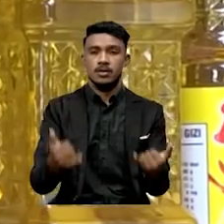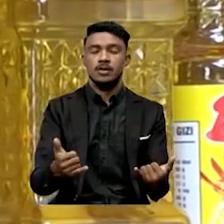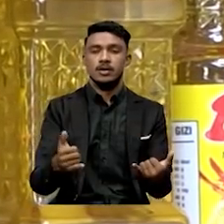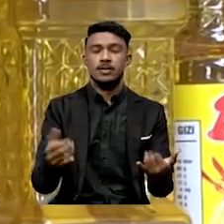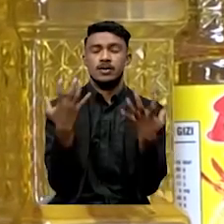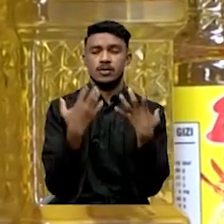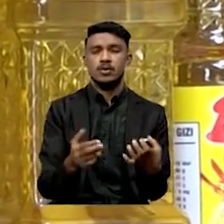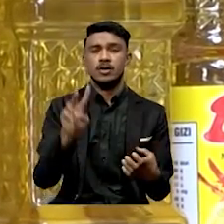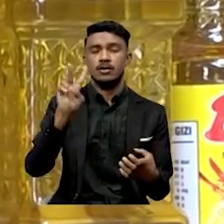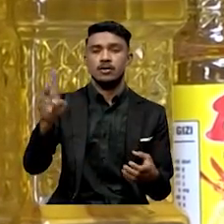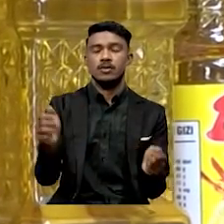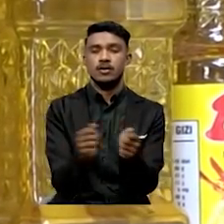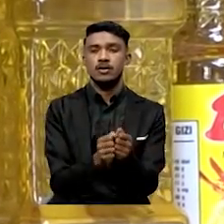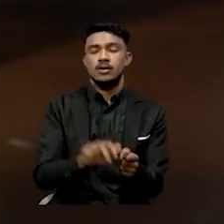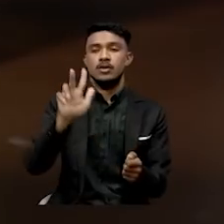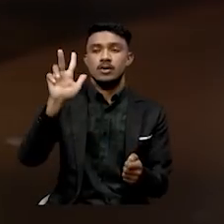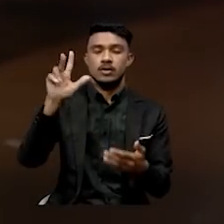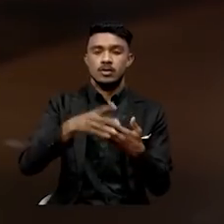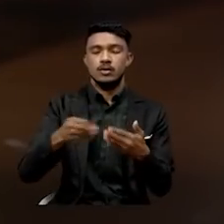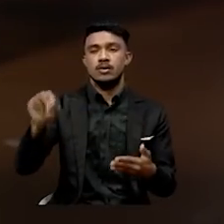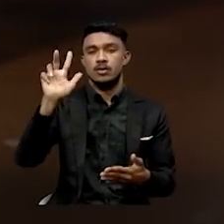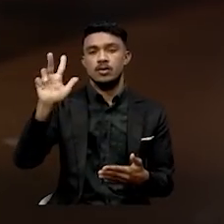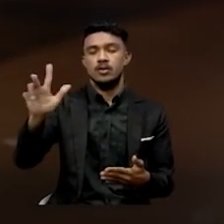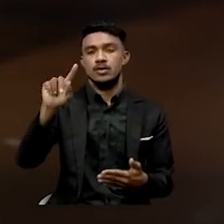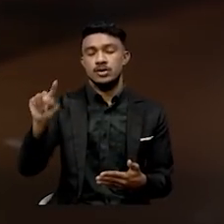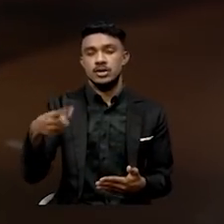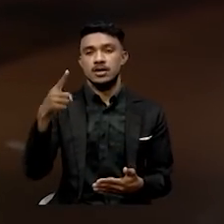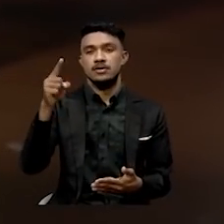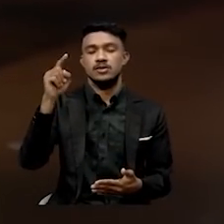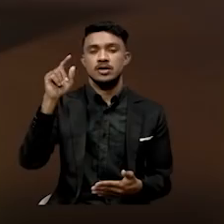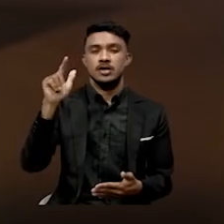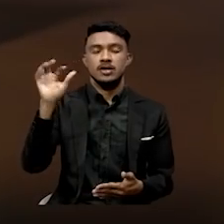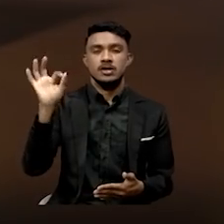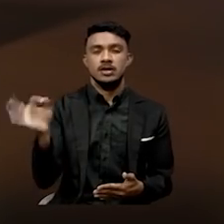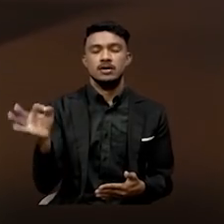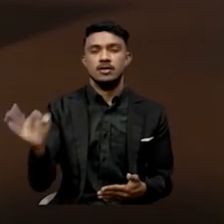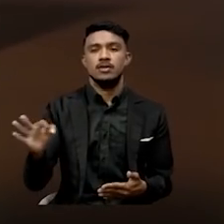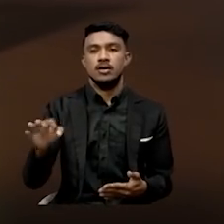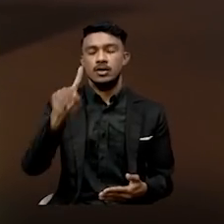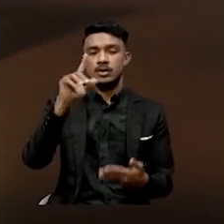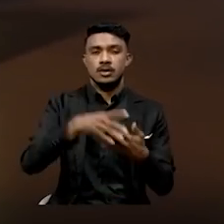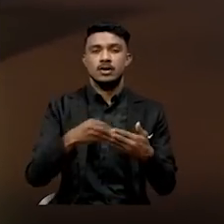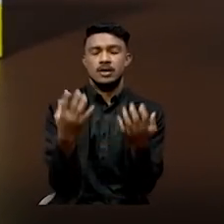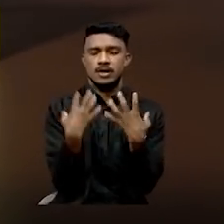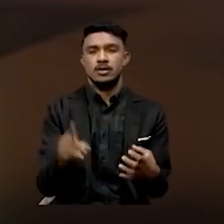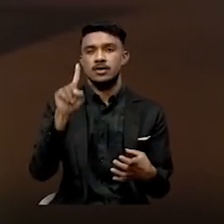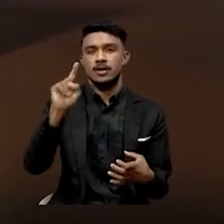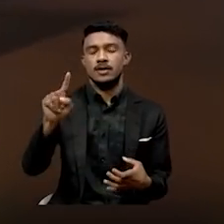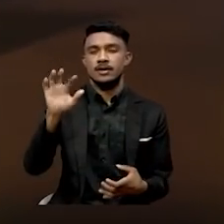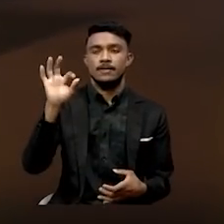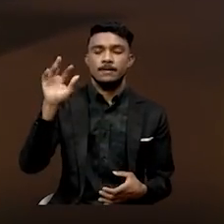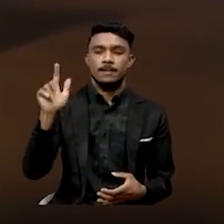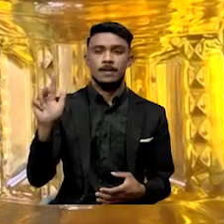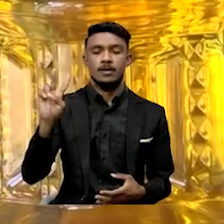dolar tolu centavos sia nulu, no litru ida ho folin dolar ida centavos tolu resin lima. Além de mina